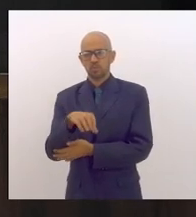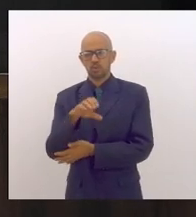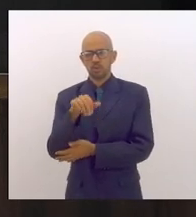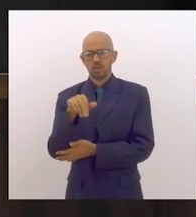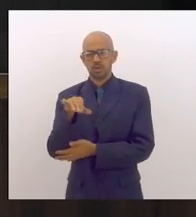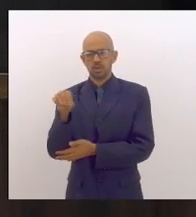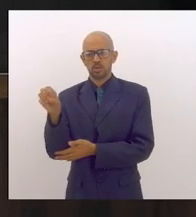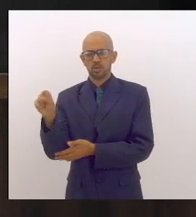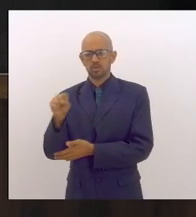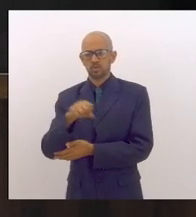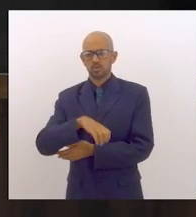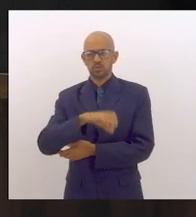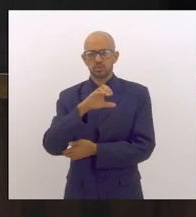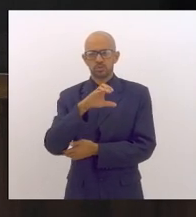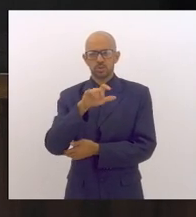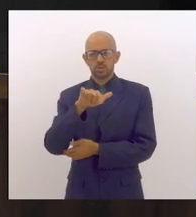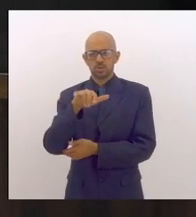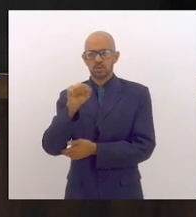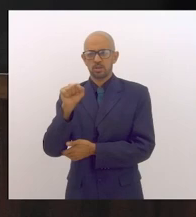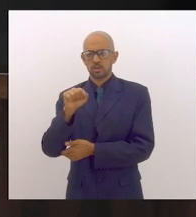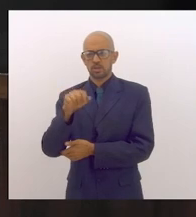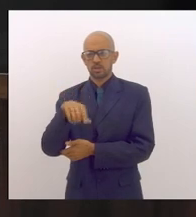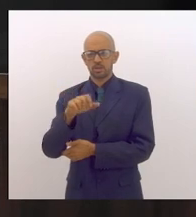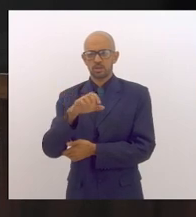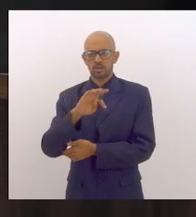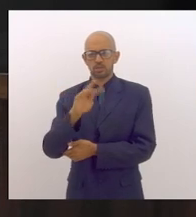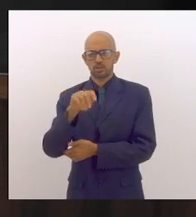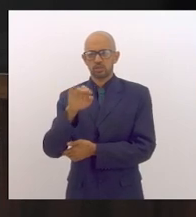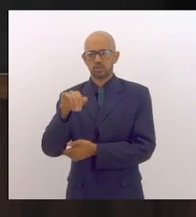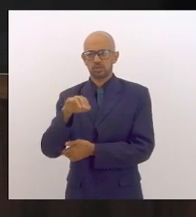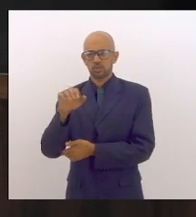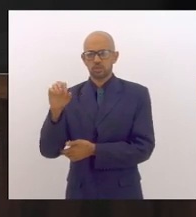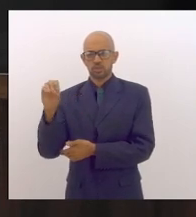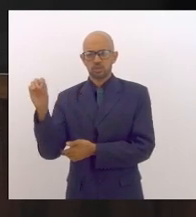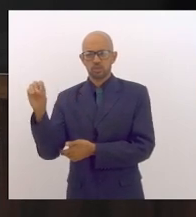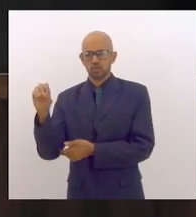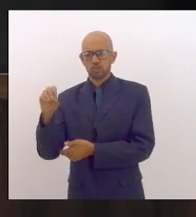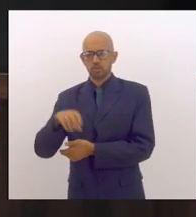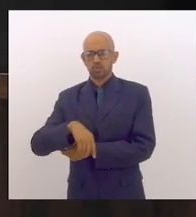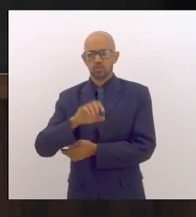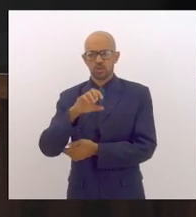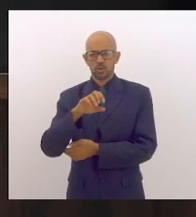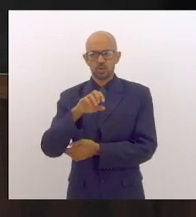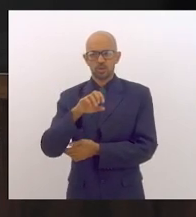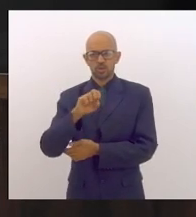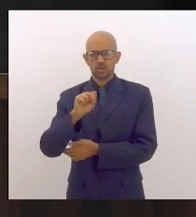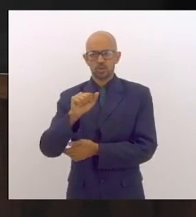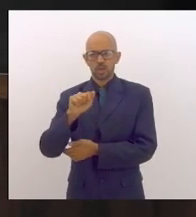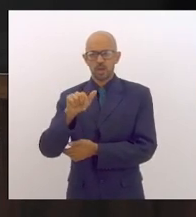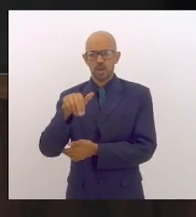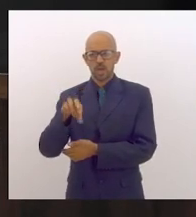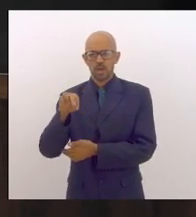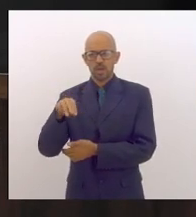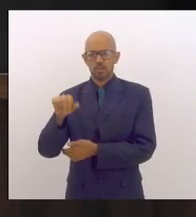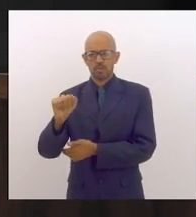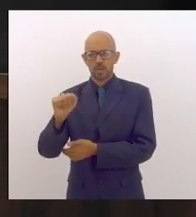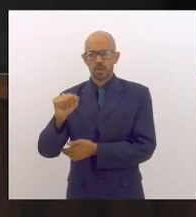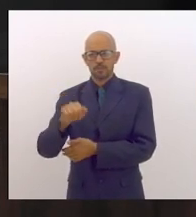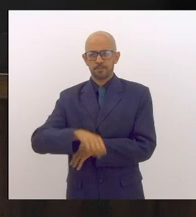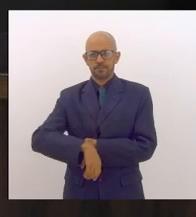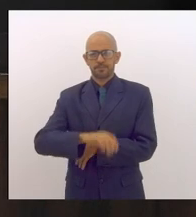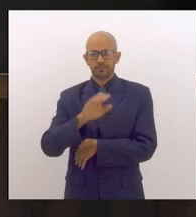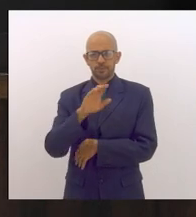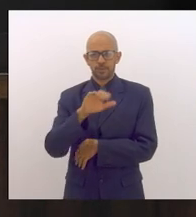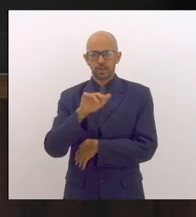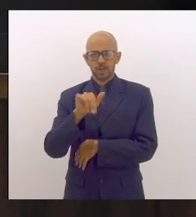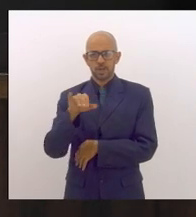Jordão, deputado Chico Machado, deputado Chiquinho da Mangueira, deputado Coronel Jairo, deputado Coronel Salema, deputado Daniel Librelon, deputado Carlos